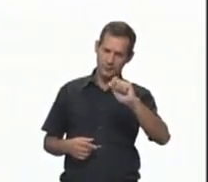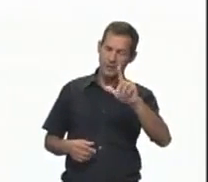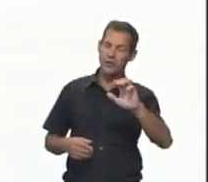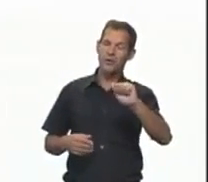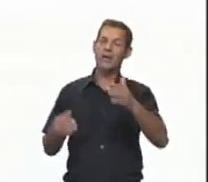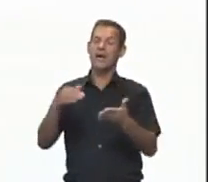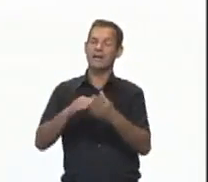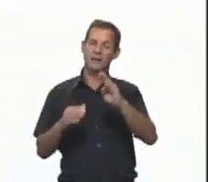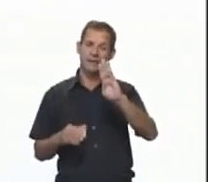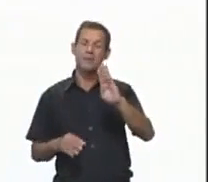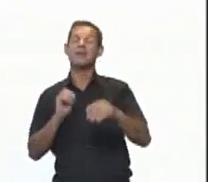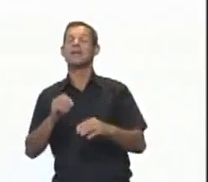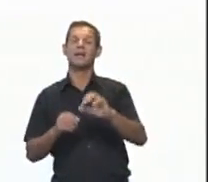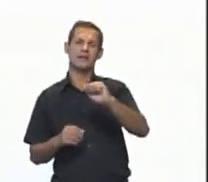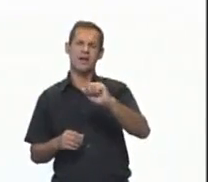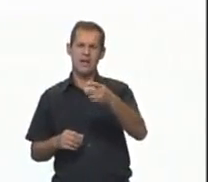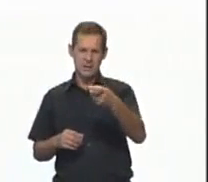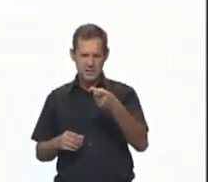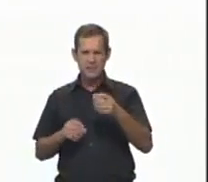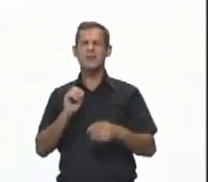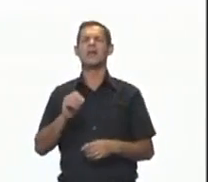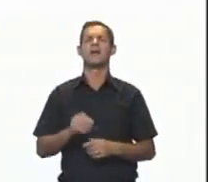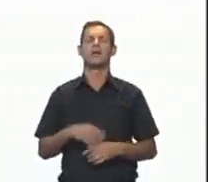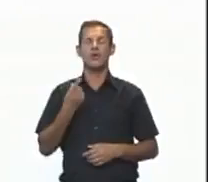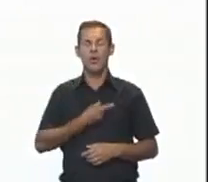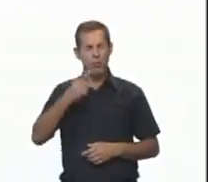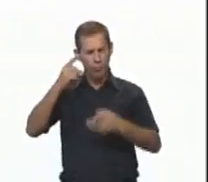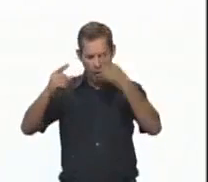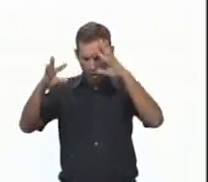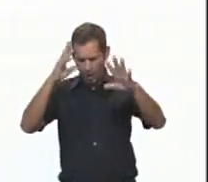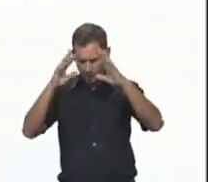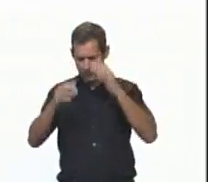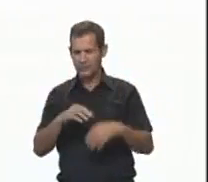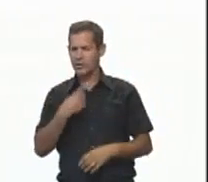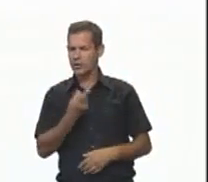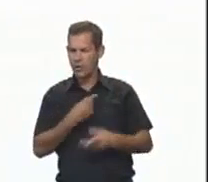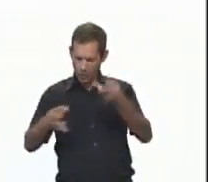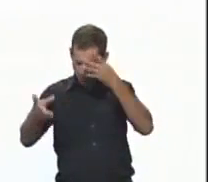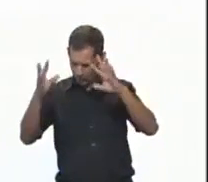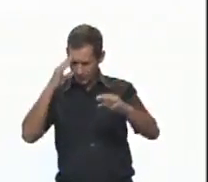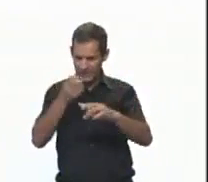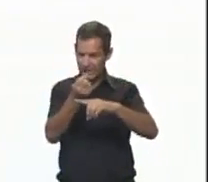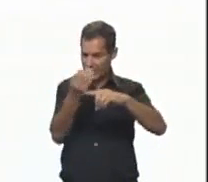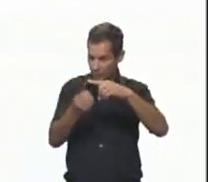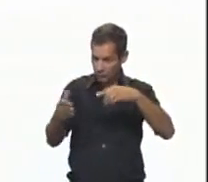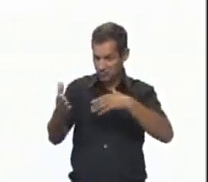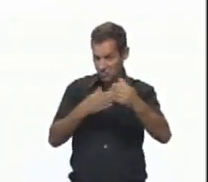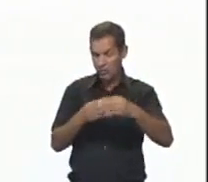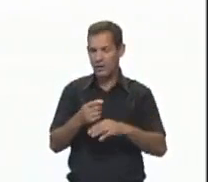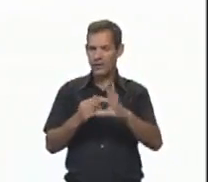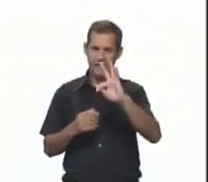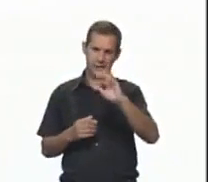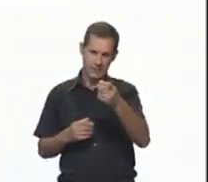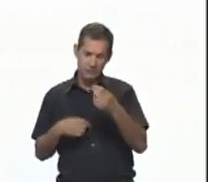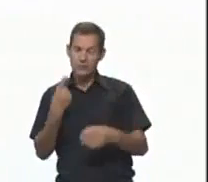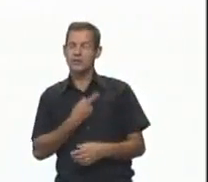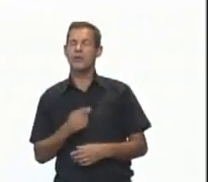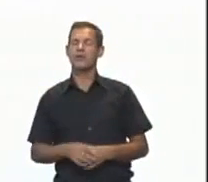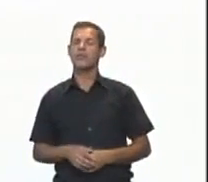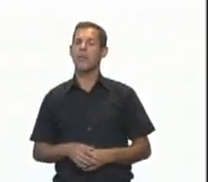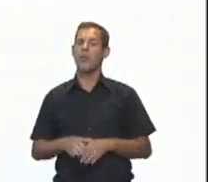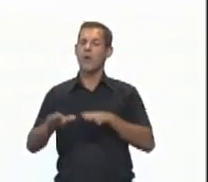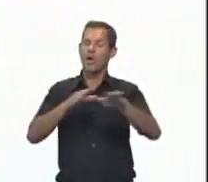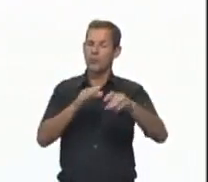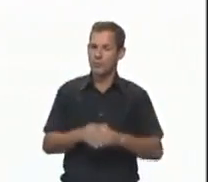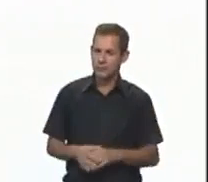x dx. Mas quem que é esse A de x? Vamos pensar o seguinte, vamos supor que é uma função qualquer f de x e nós vamos girá-la